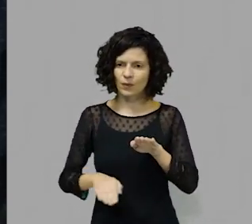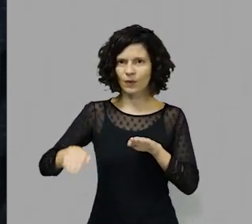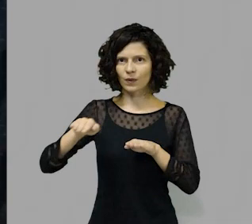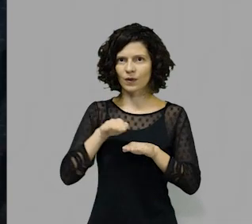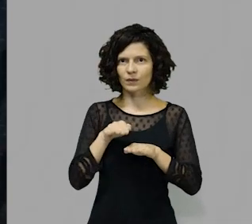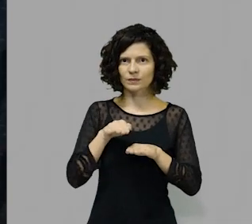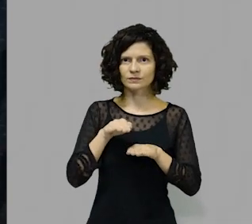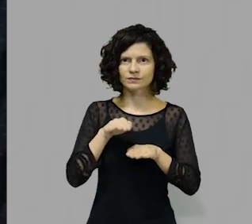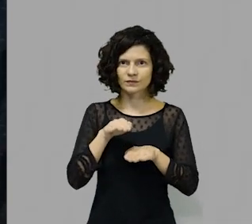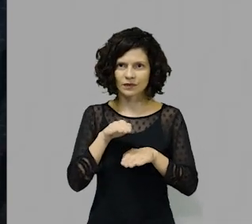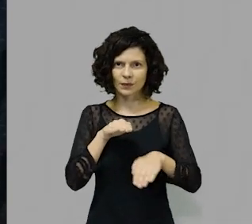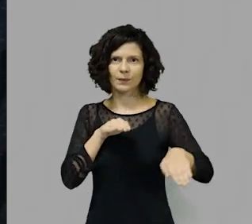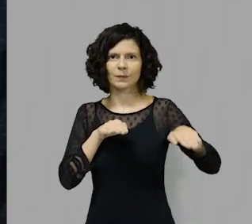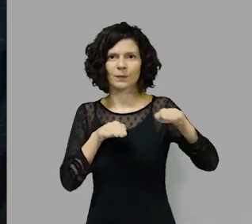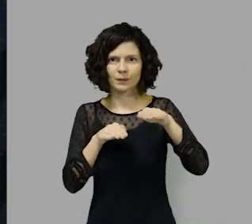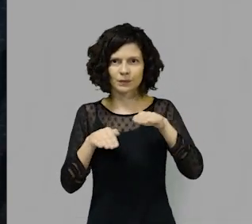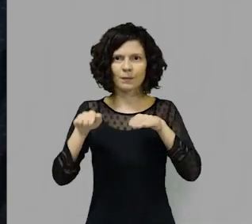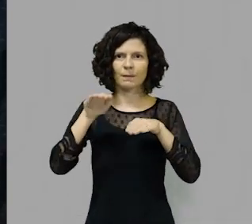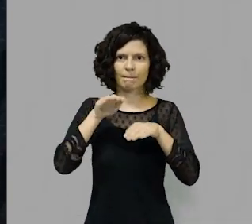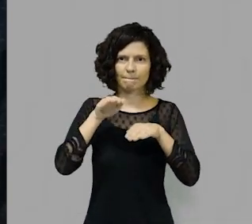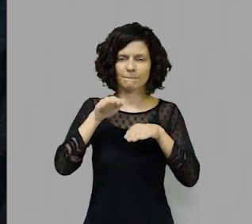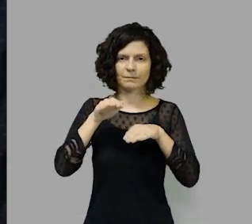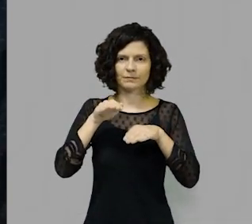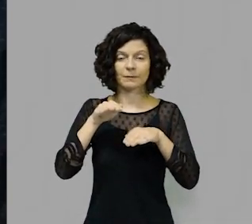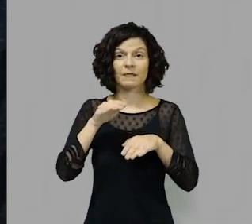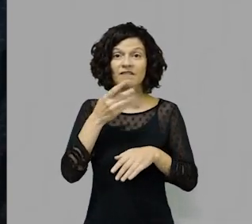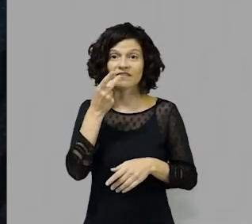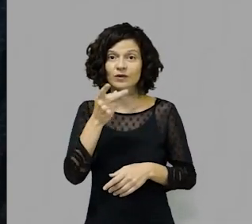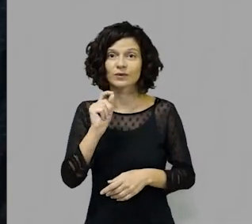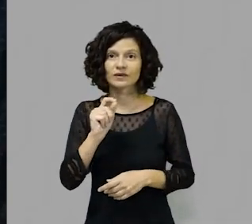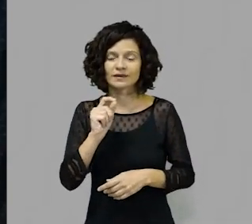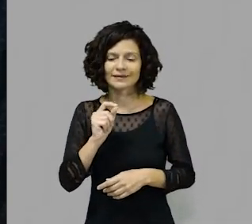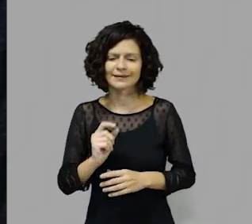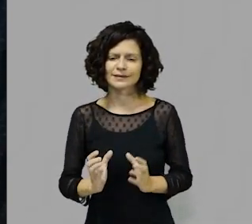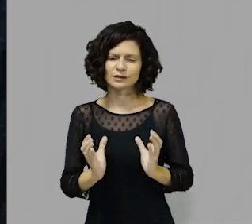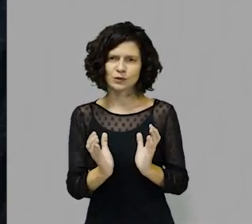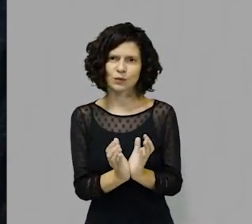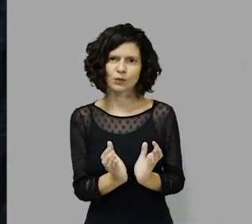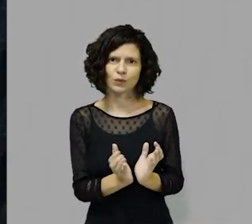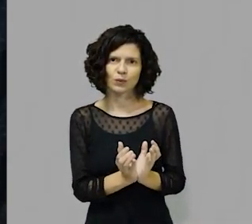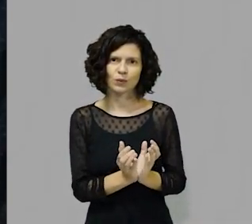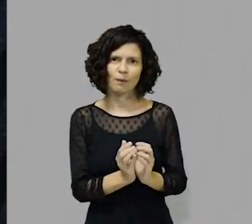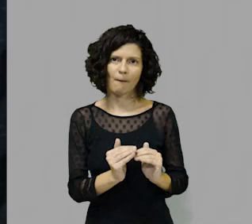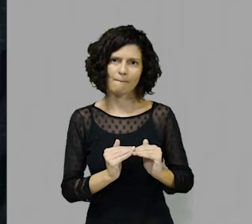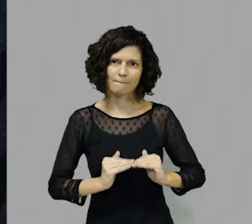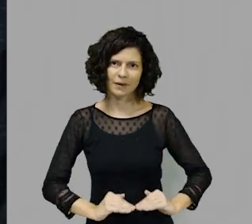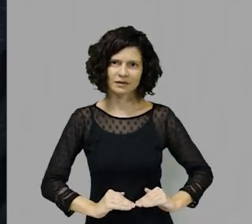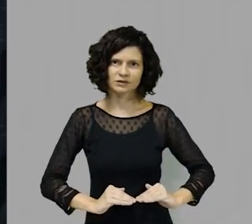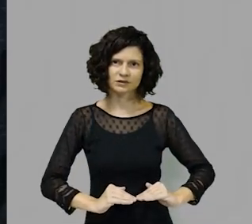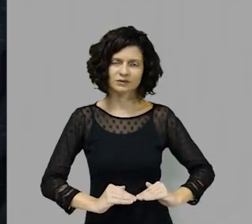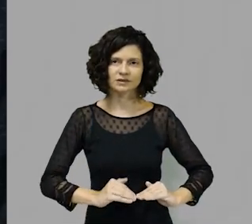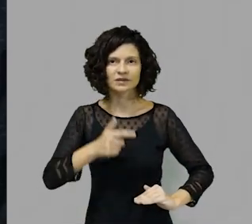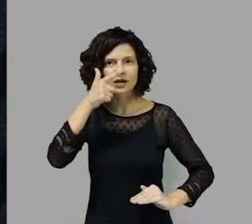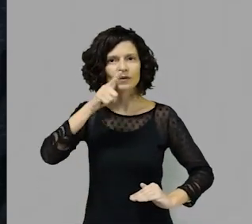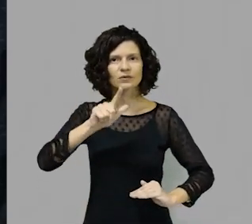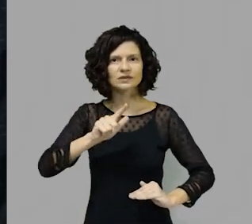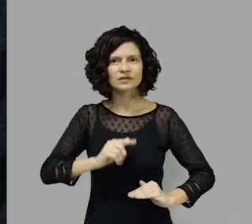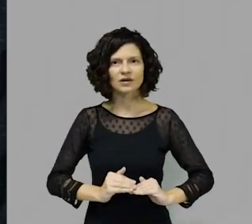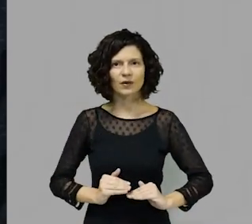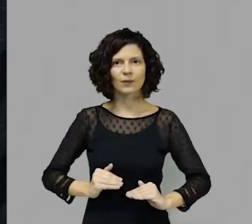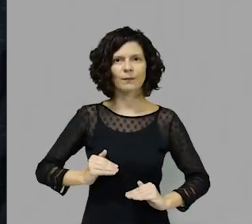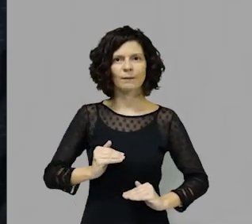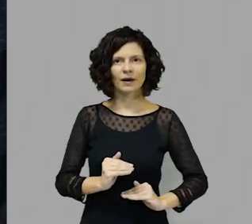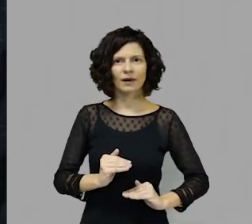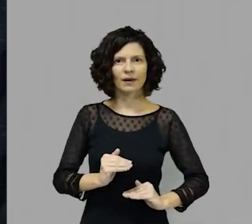na base da sociedade, né, nas classes mais baixas, ela subir na pirâmide social,